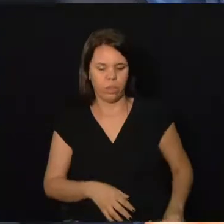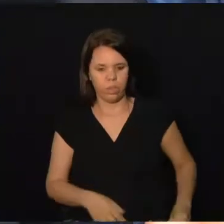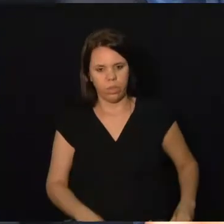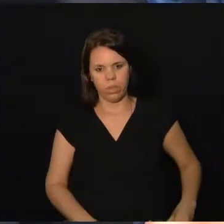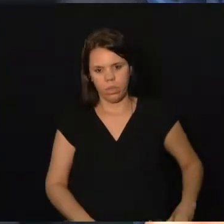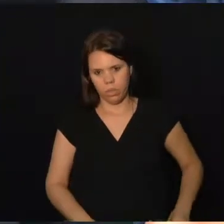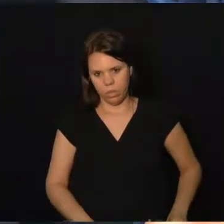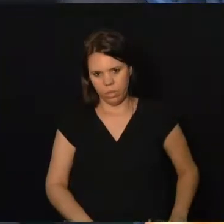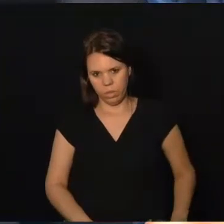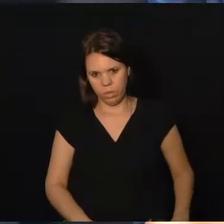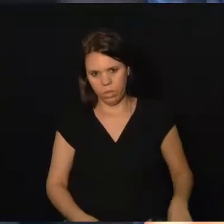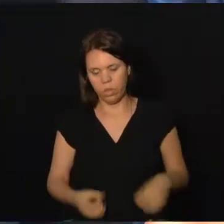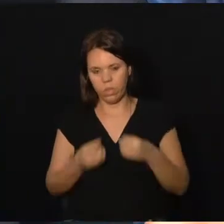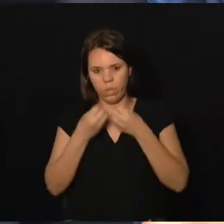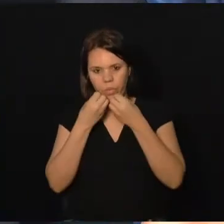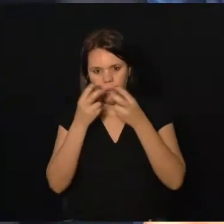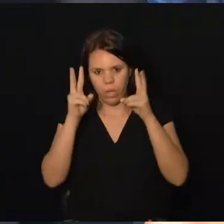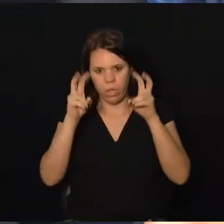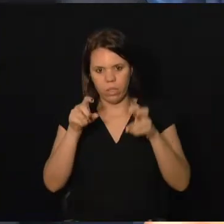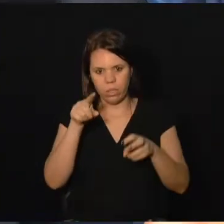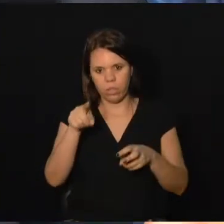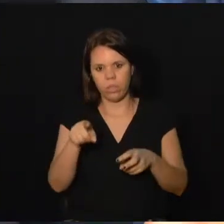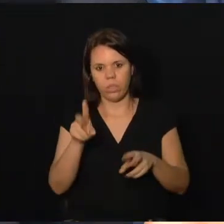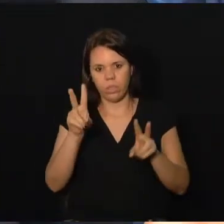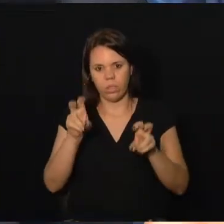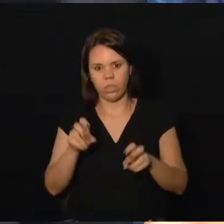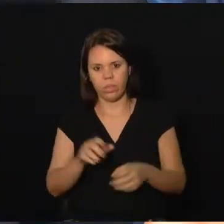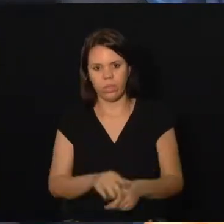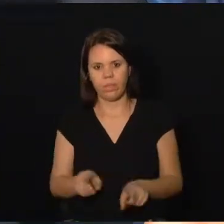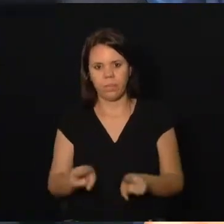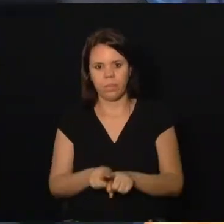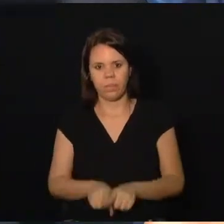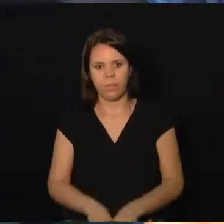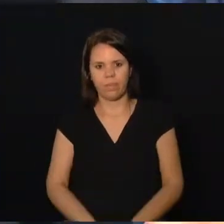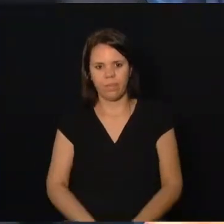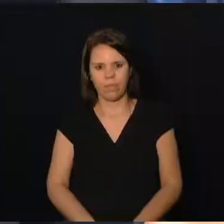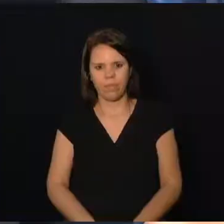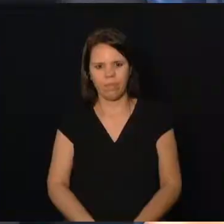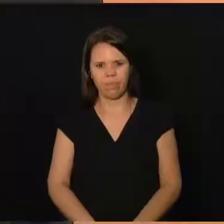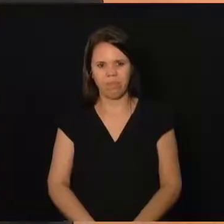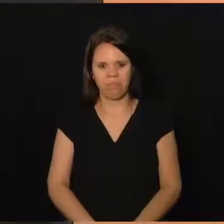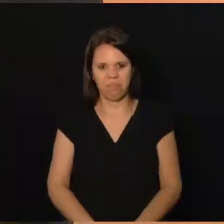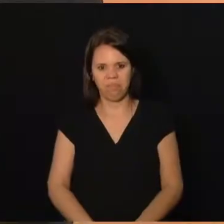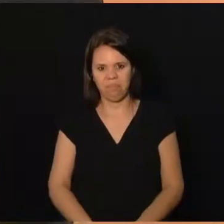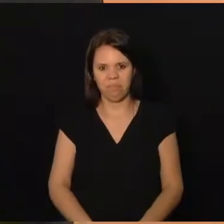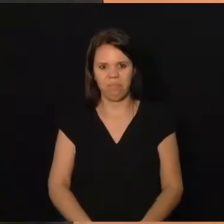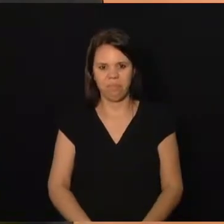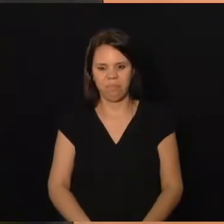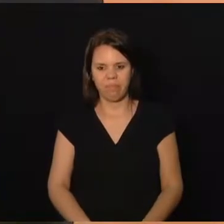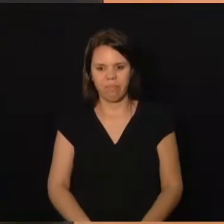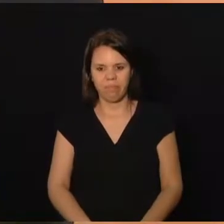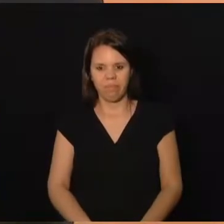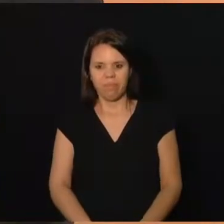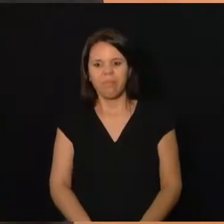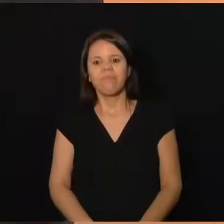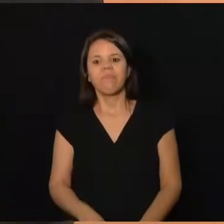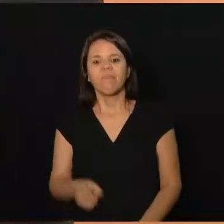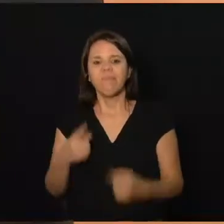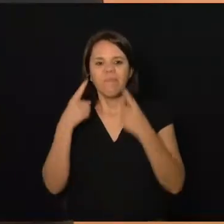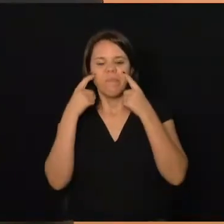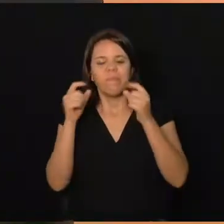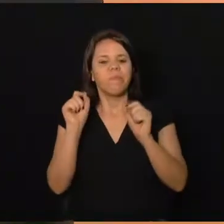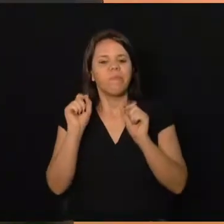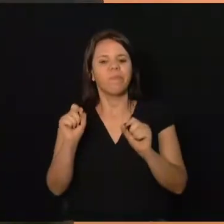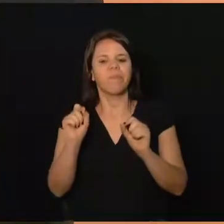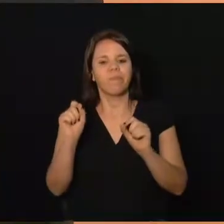E queria falar um pouquinho, que você falasse um pouquinho a respeito disso também. Ok. É interessante